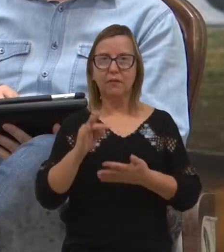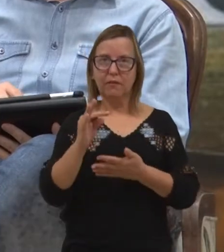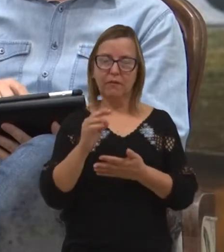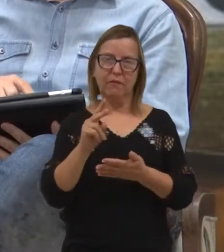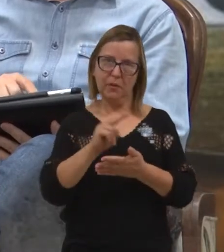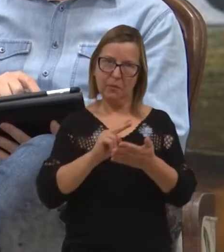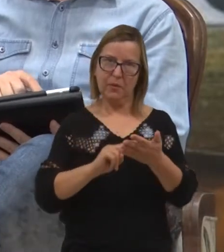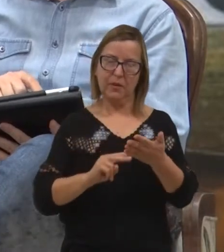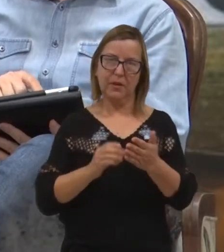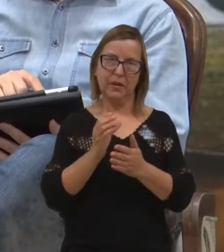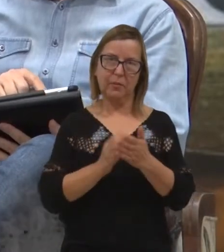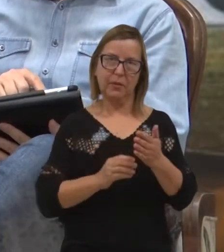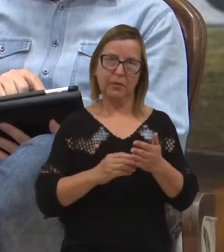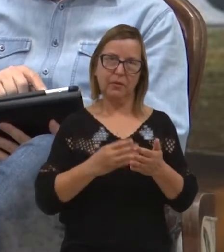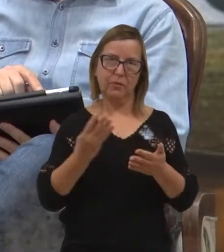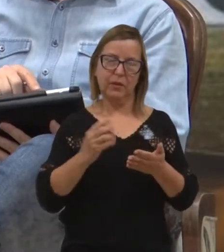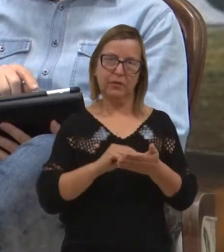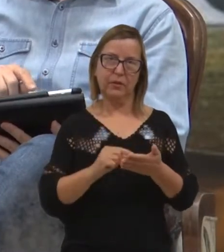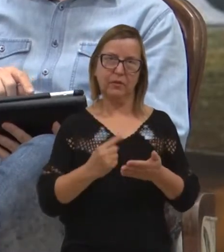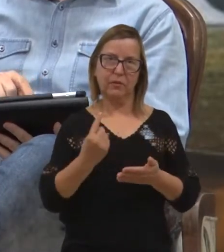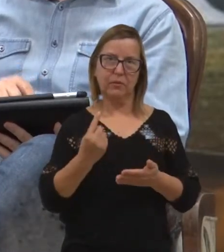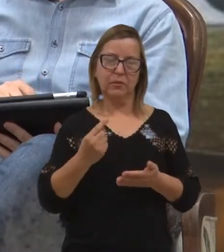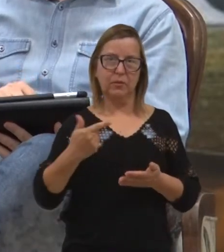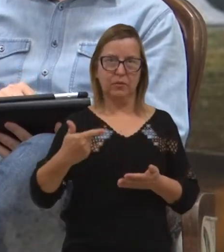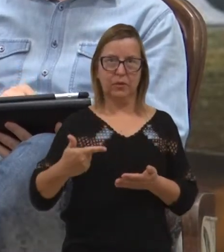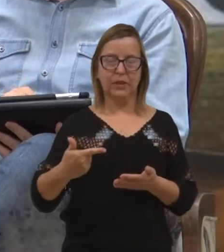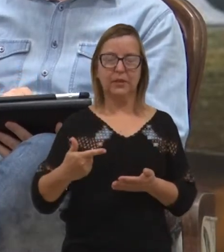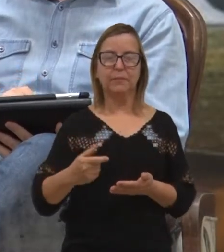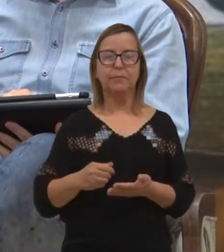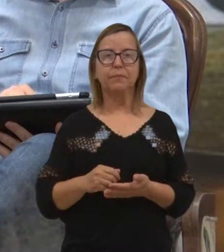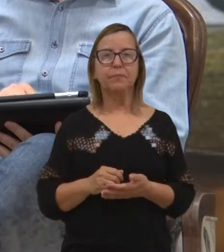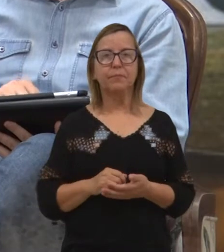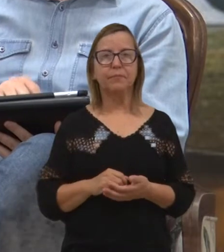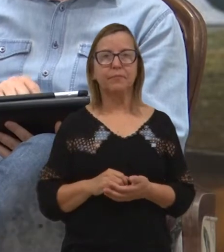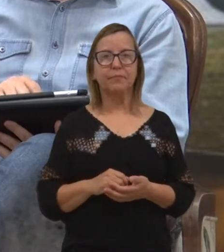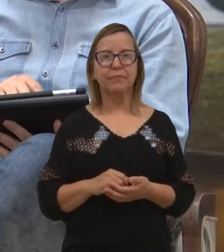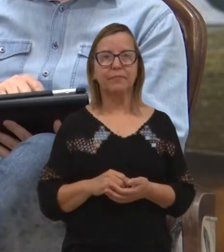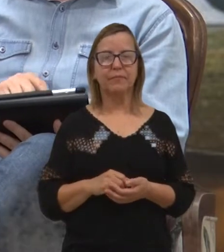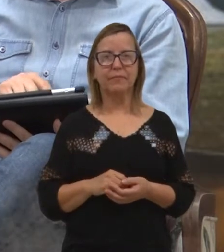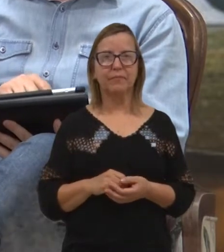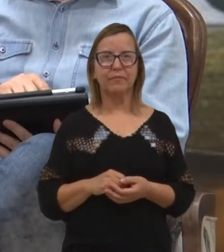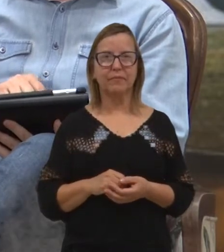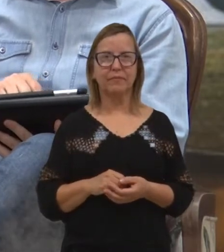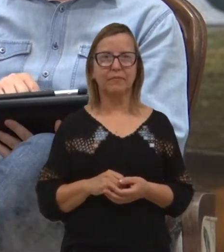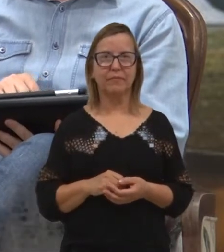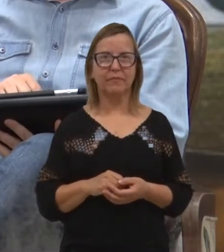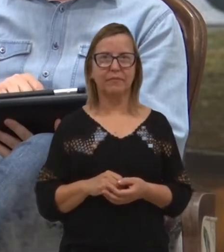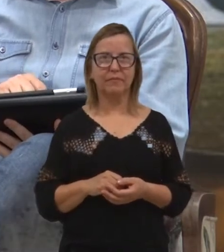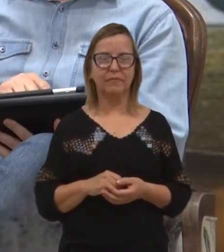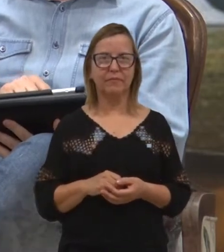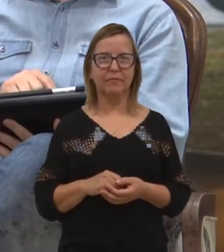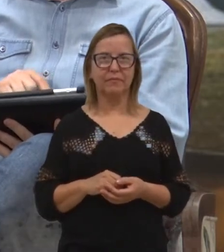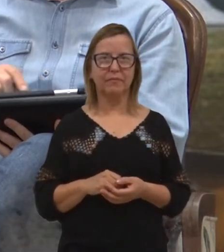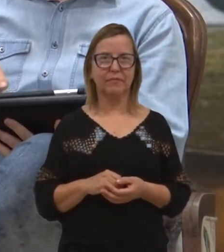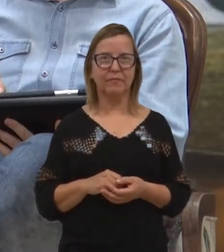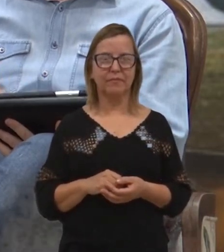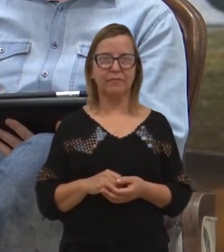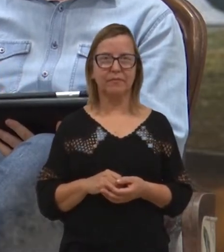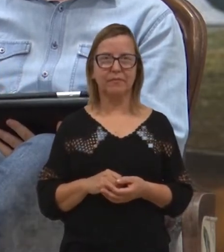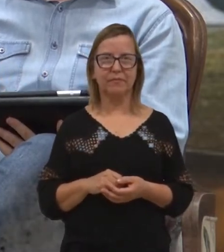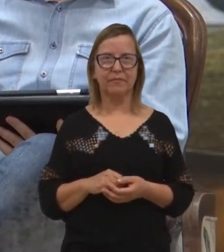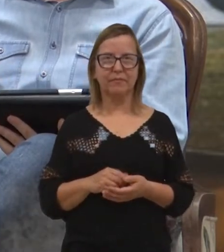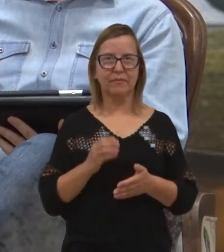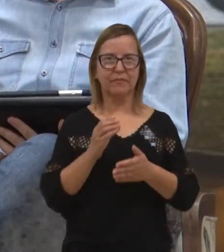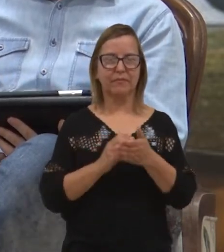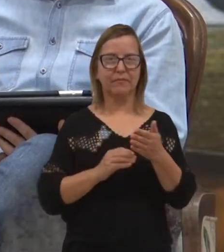12. 1 Coríntios 4, 12? Isso, aí pertinho, só seguir um pouquinho à frente. O